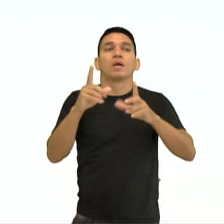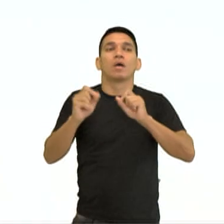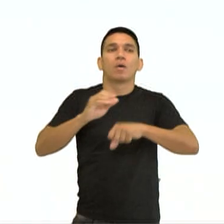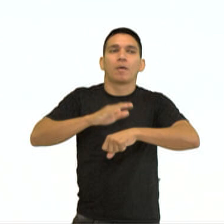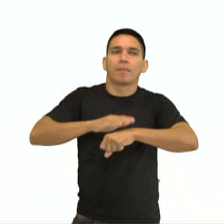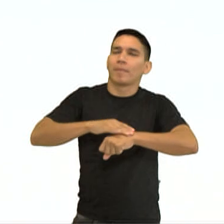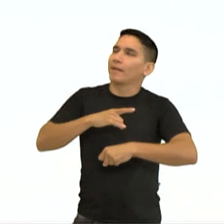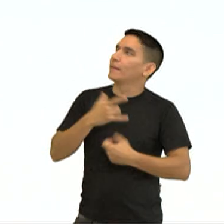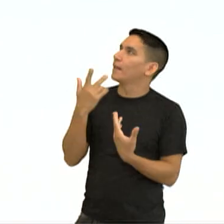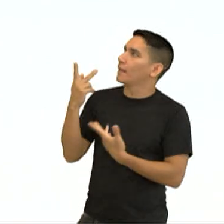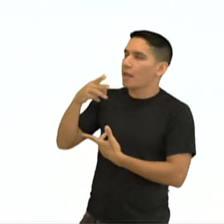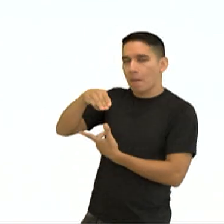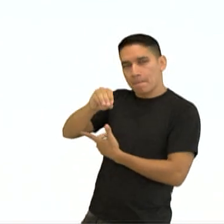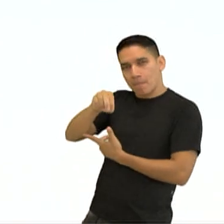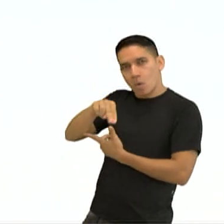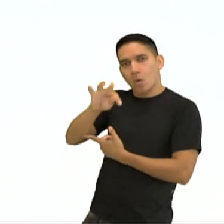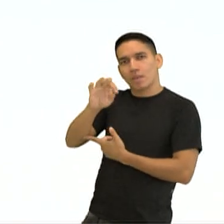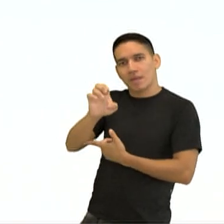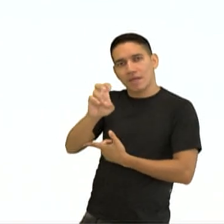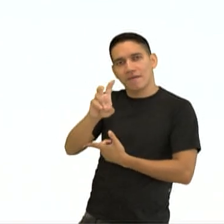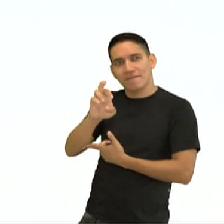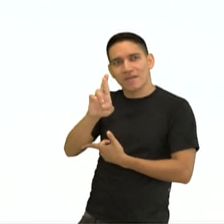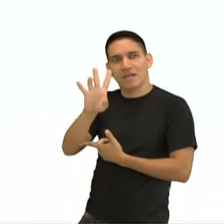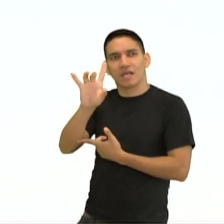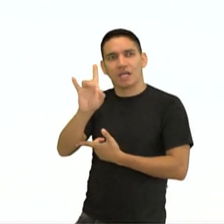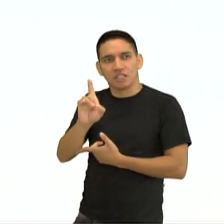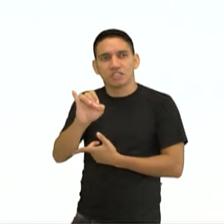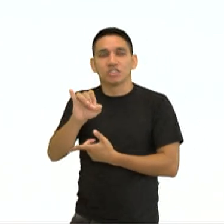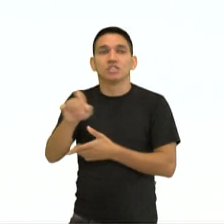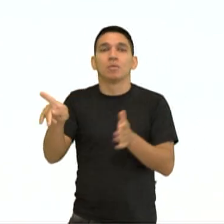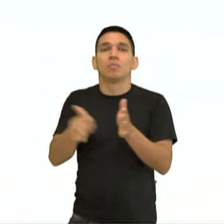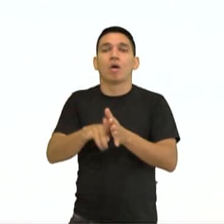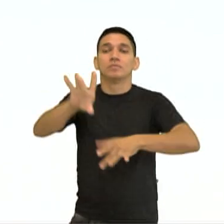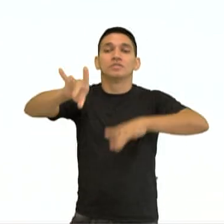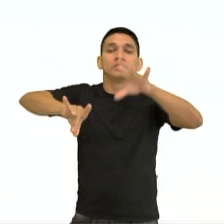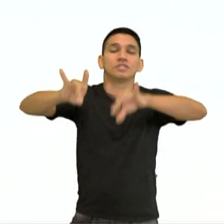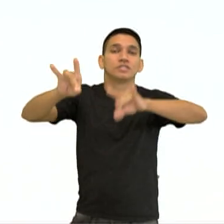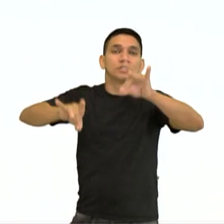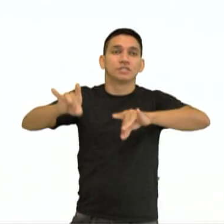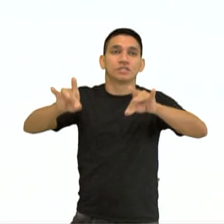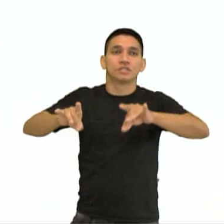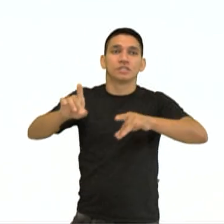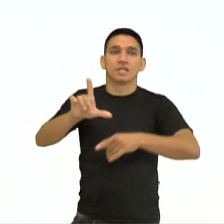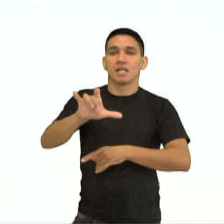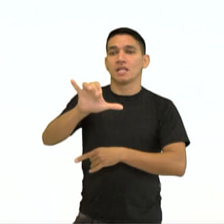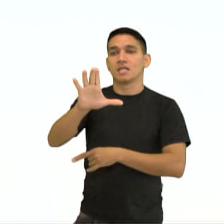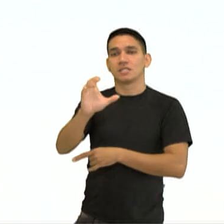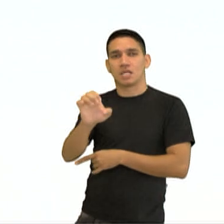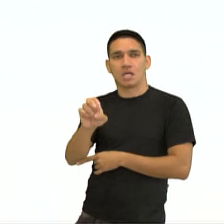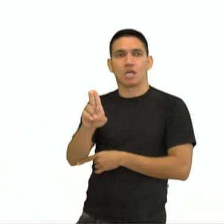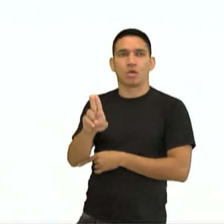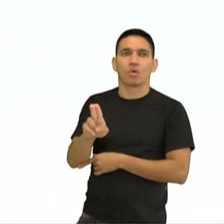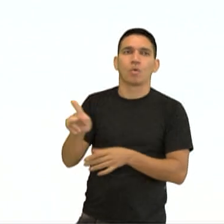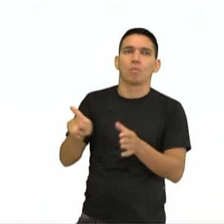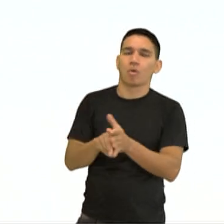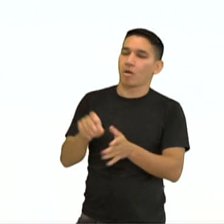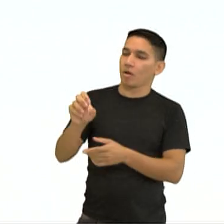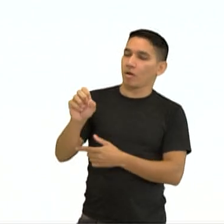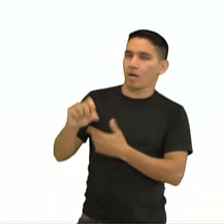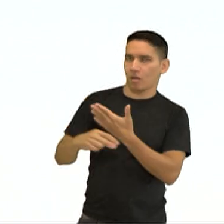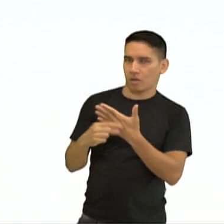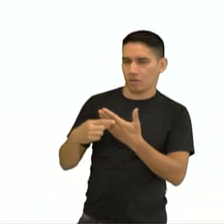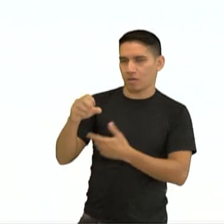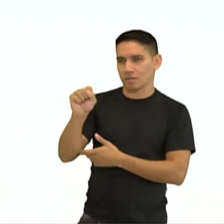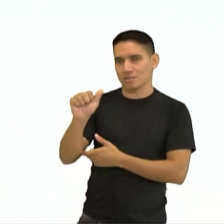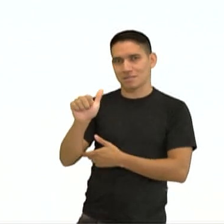do Monteverdi, né? Interpretado no Teatro de Liceu em Barcelona, do maestro Jordi Salval. Não é